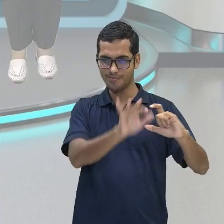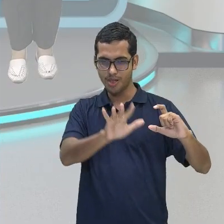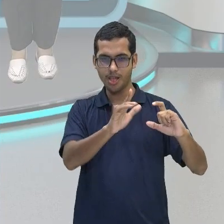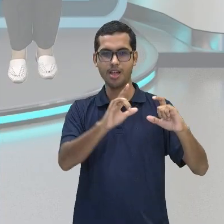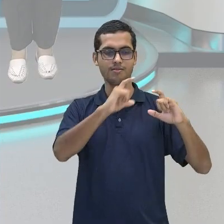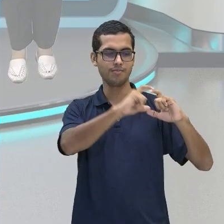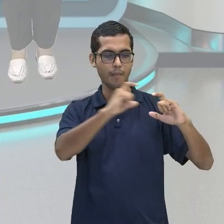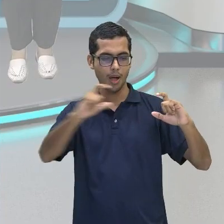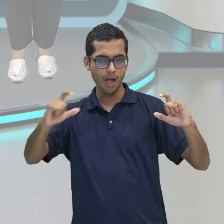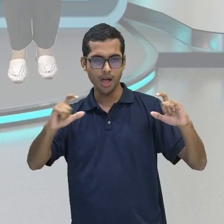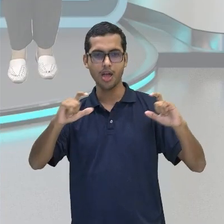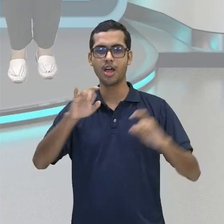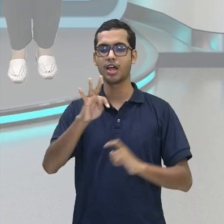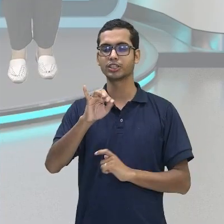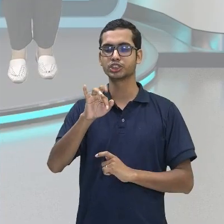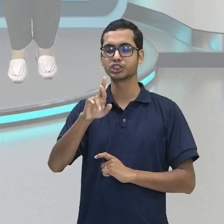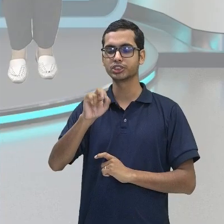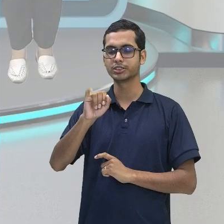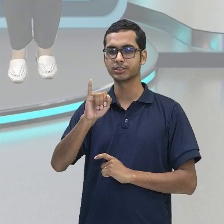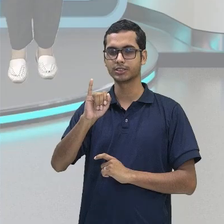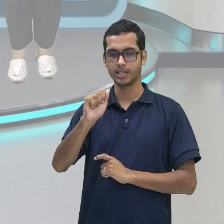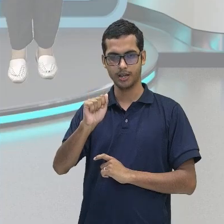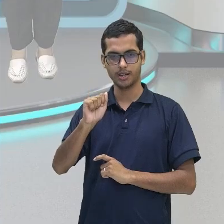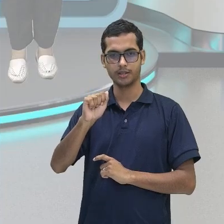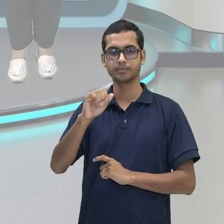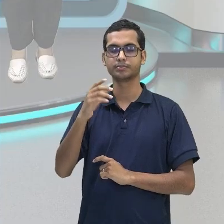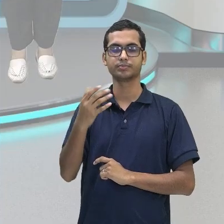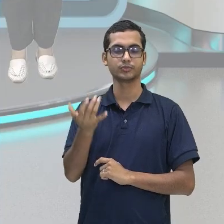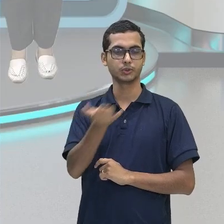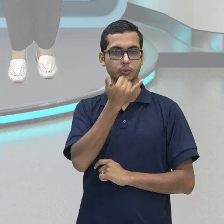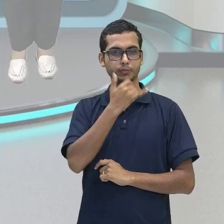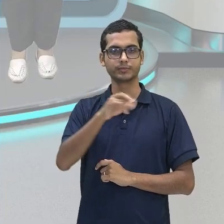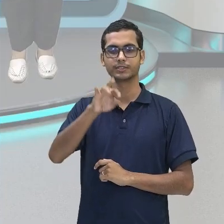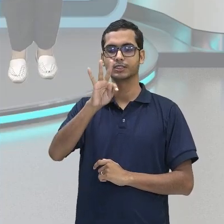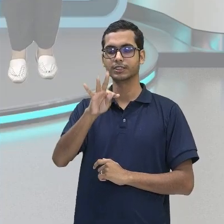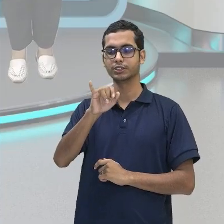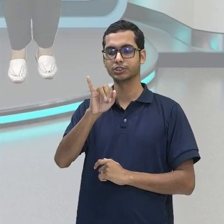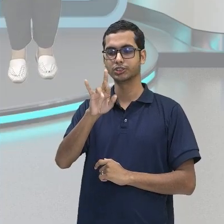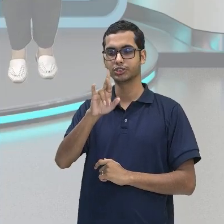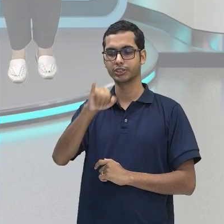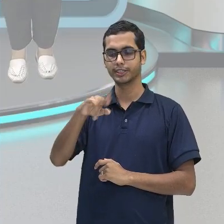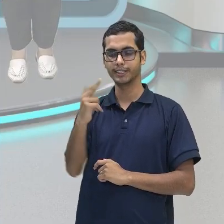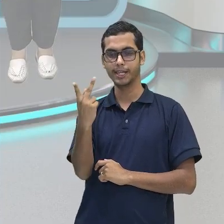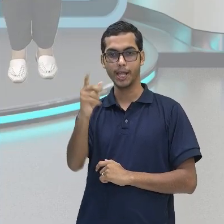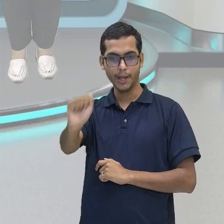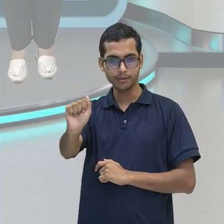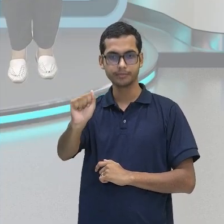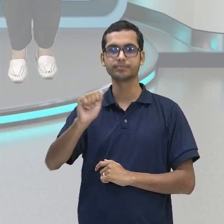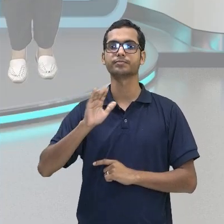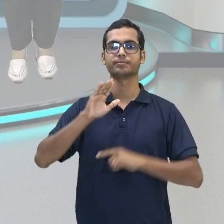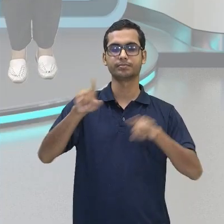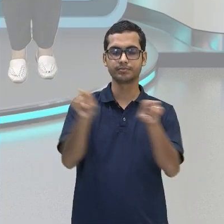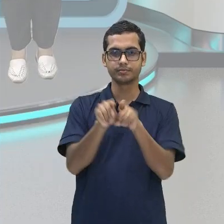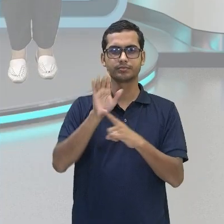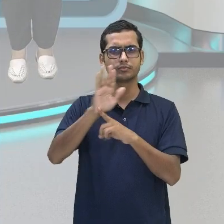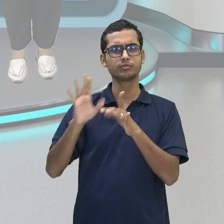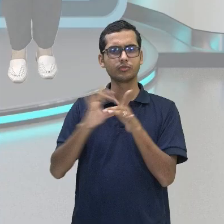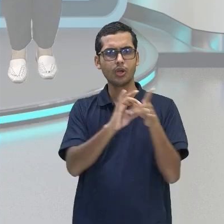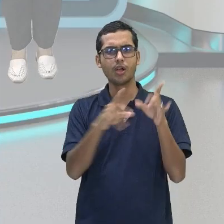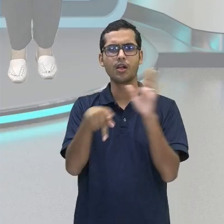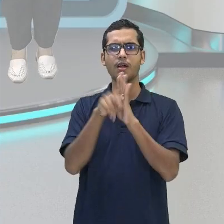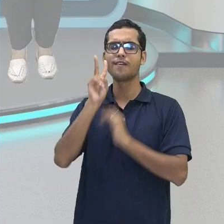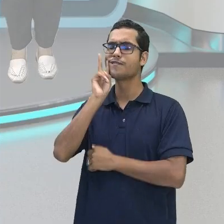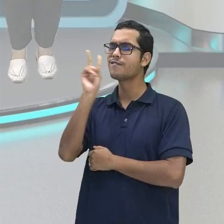do sol, em que ela está vendo no sentido de ver, e os outros pensam que ela está vendo porque